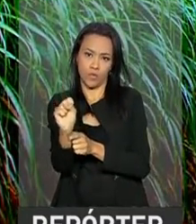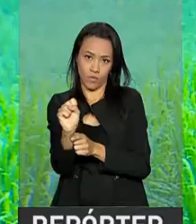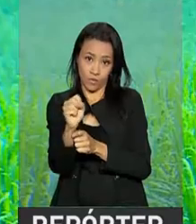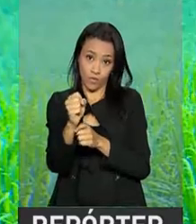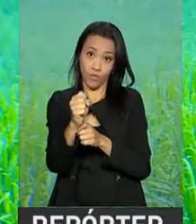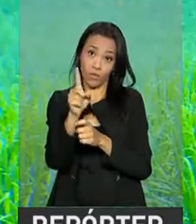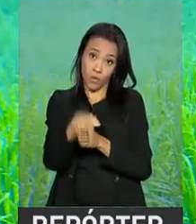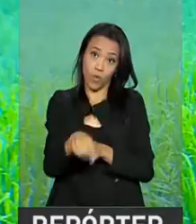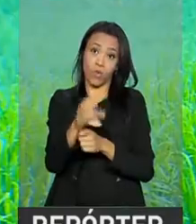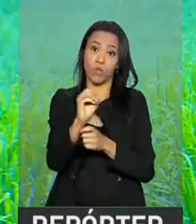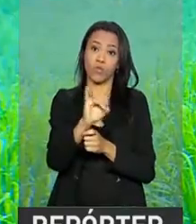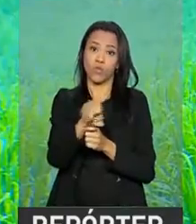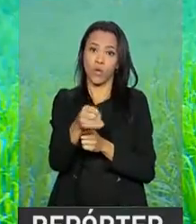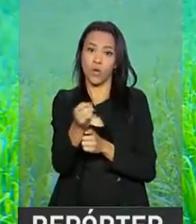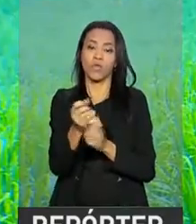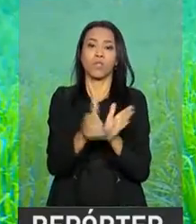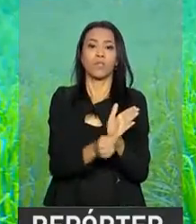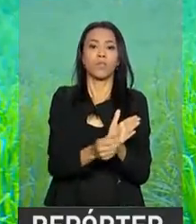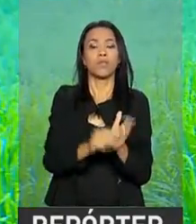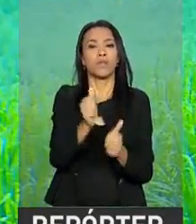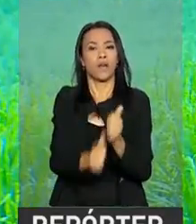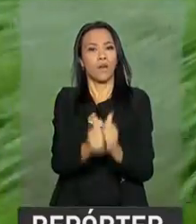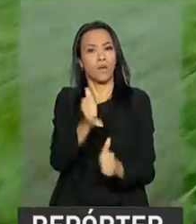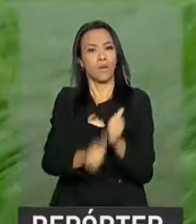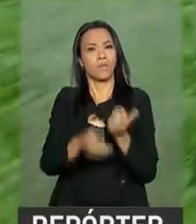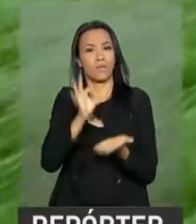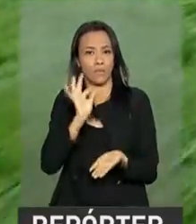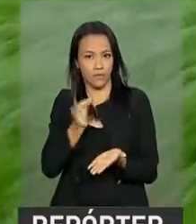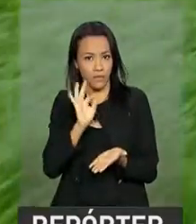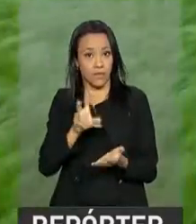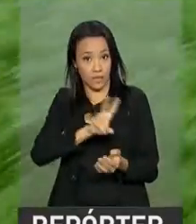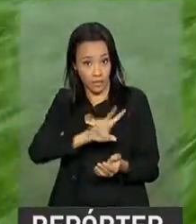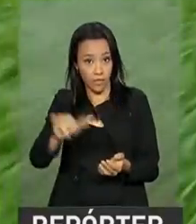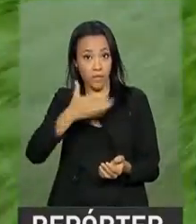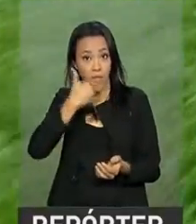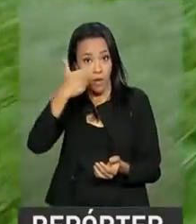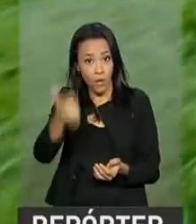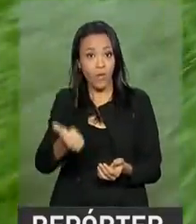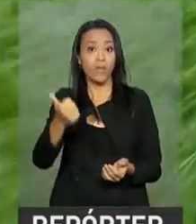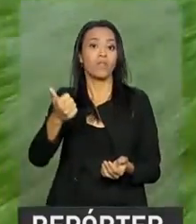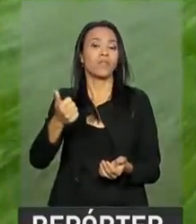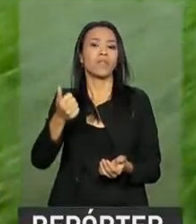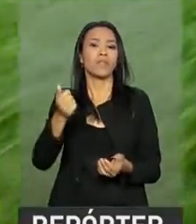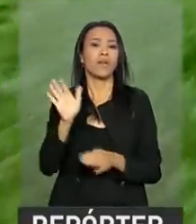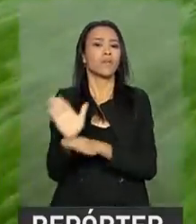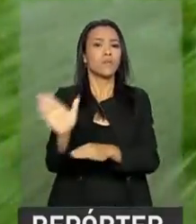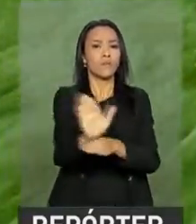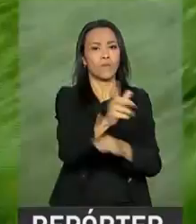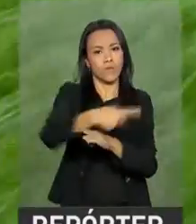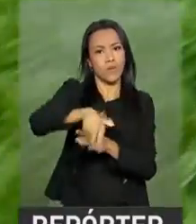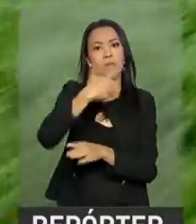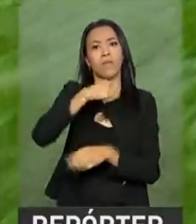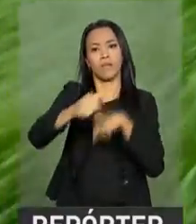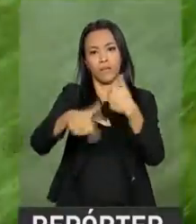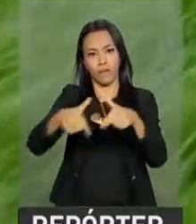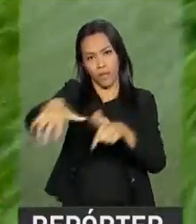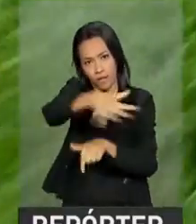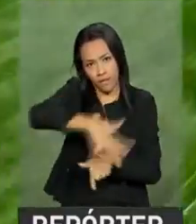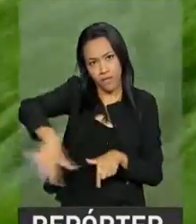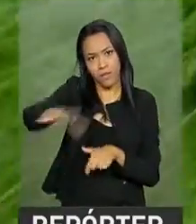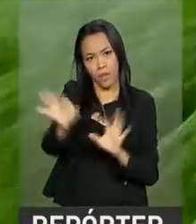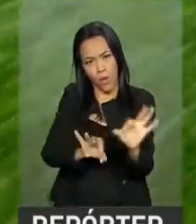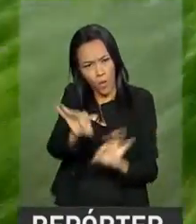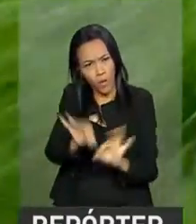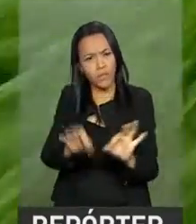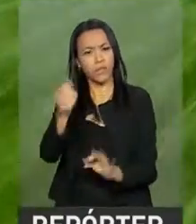2017-2018, como soja, milho, arroz e café, e permite melhores condições aos produtores para o